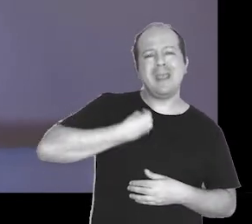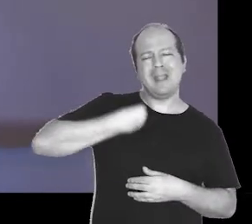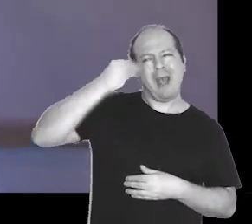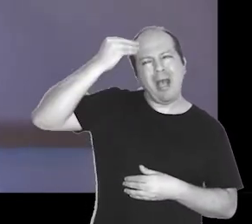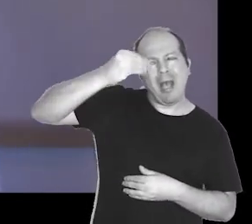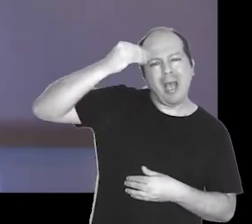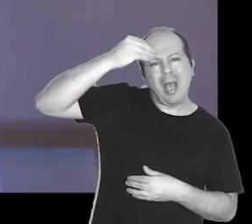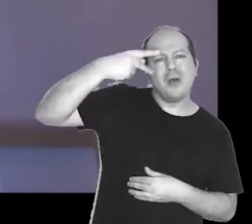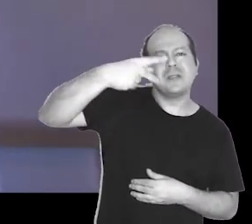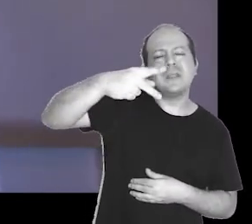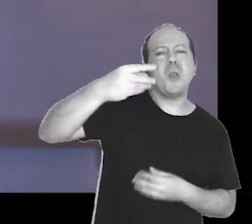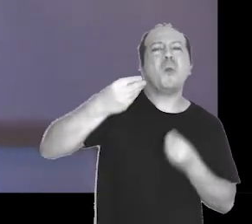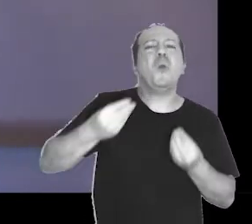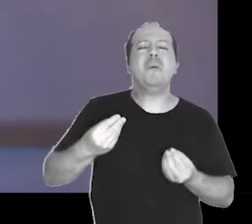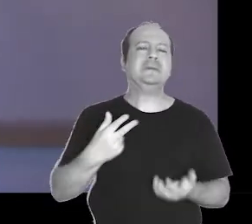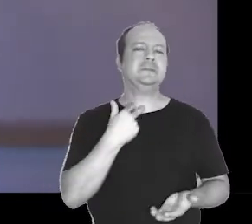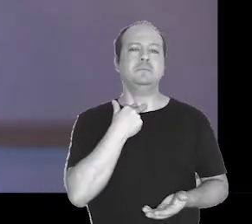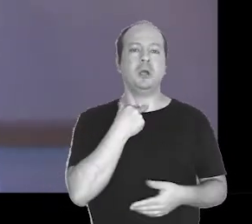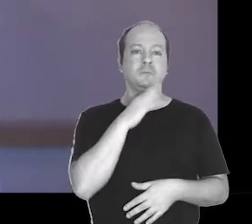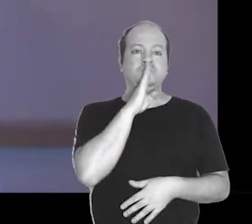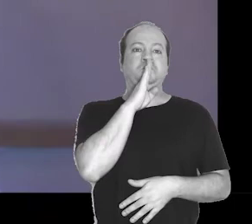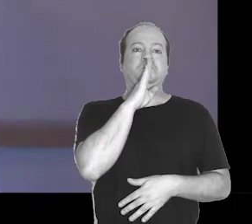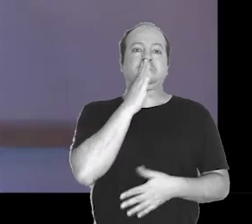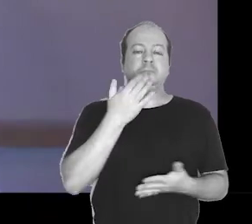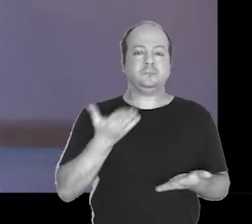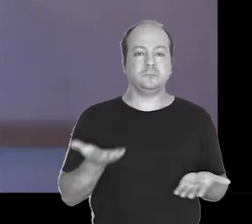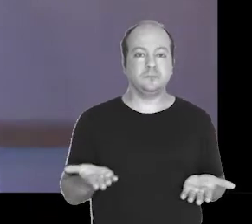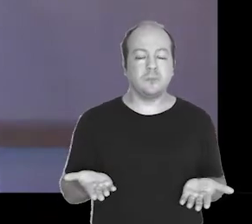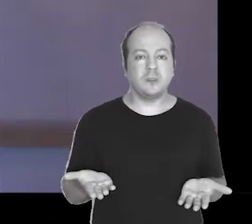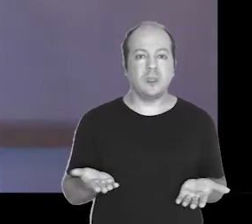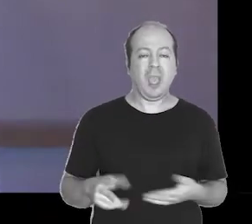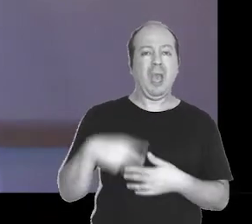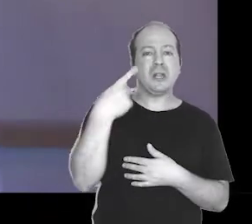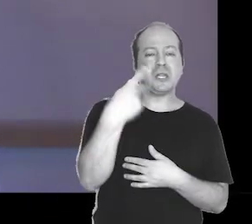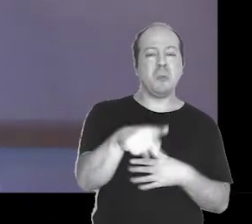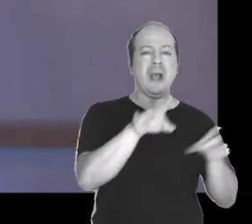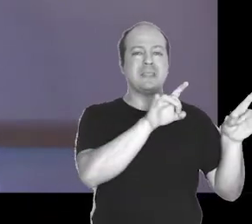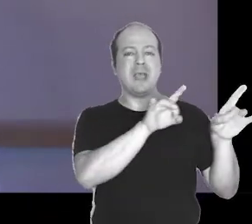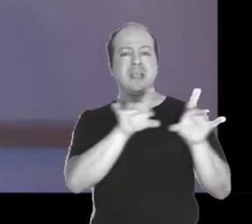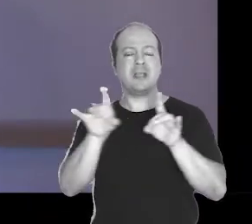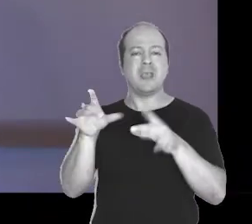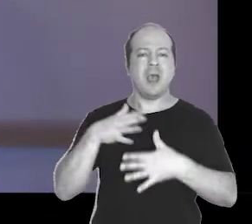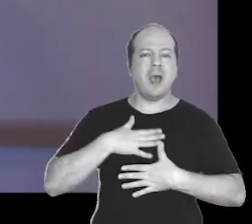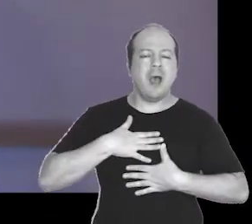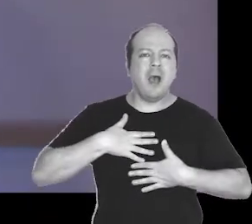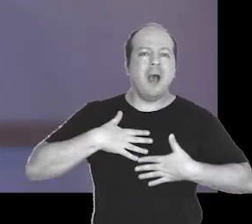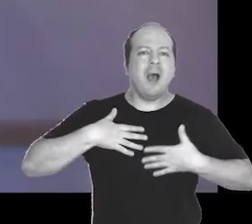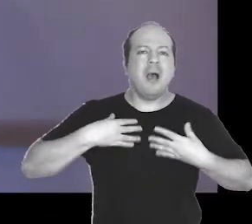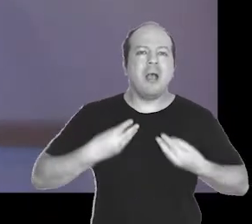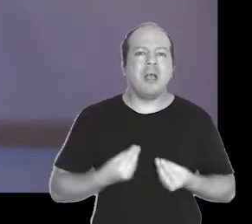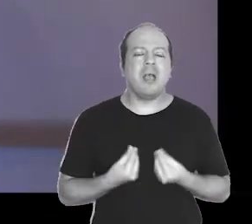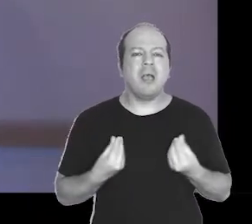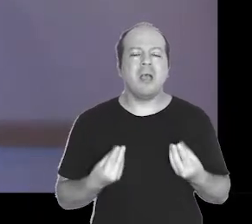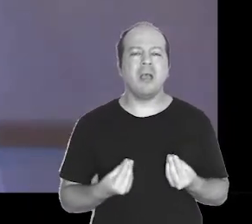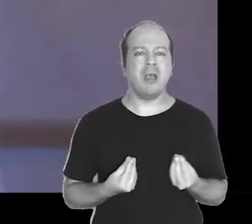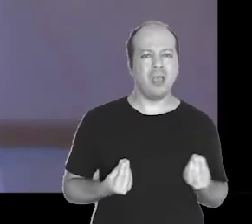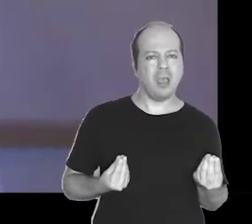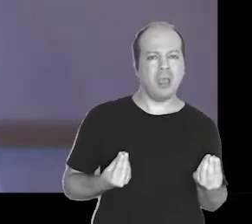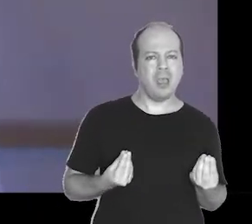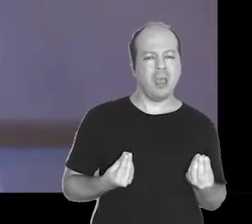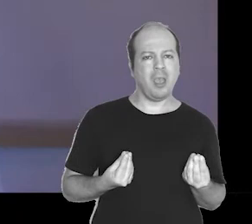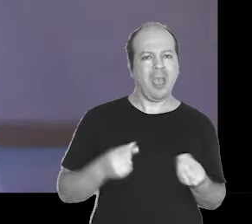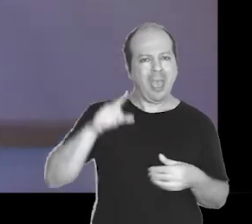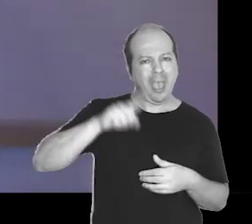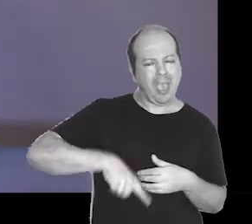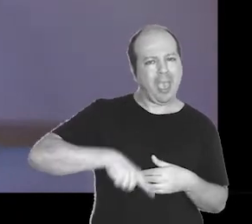herói, não pode silenciar sobre as suas características sexuais? É um dos pilares